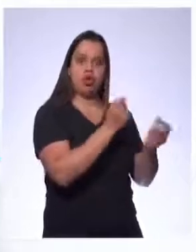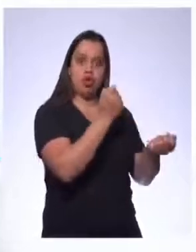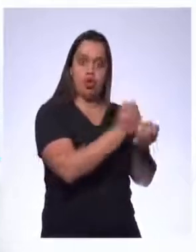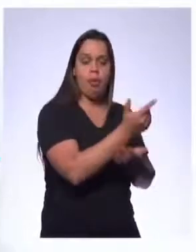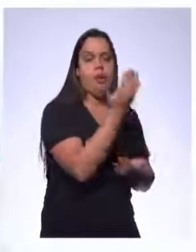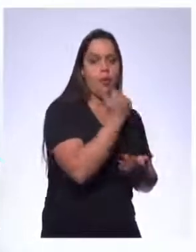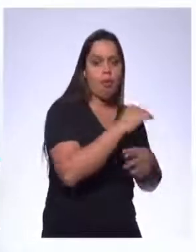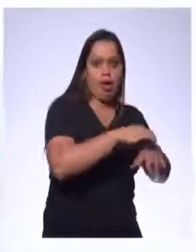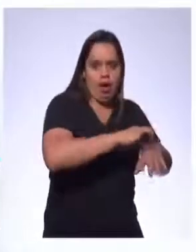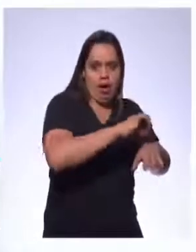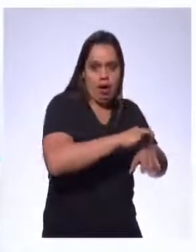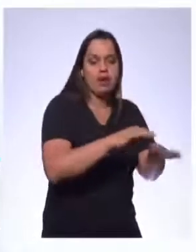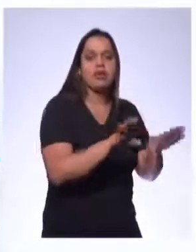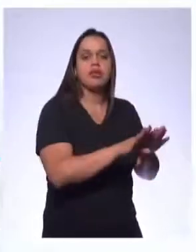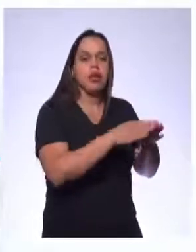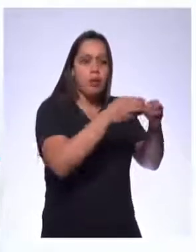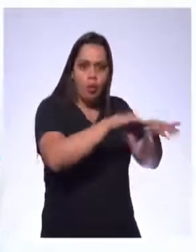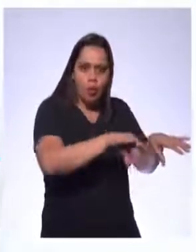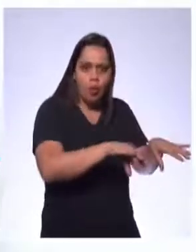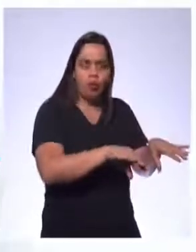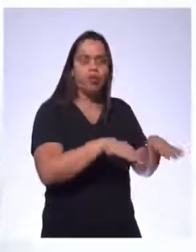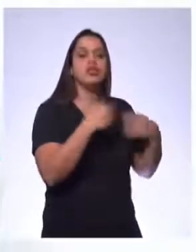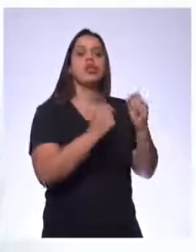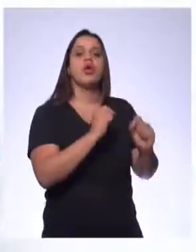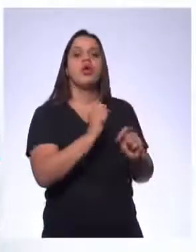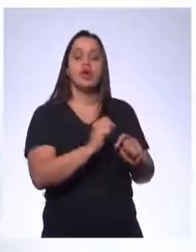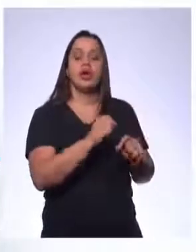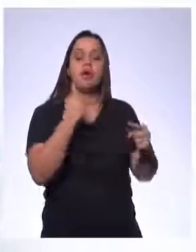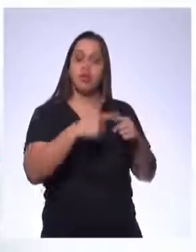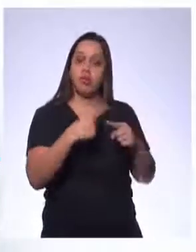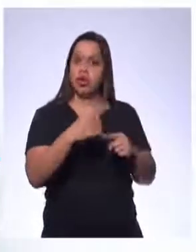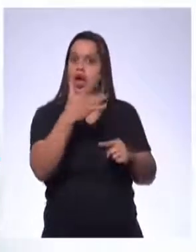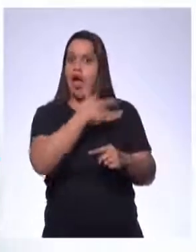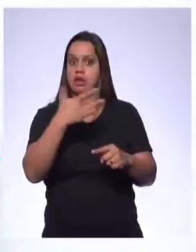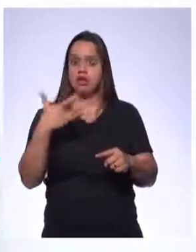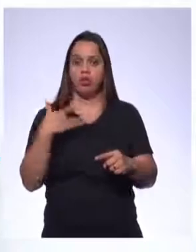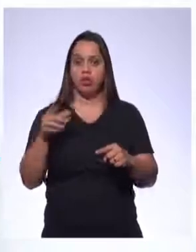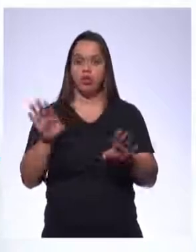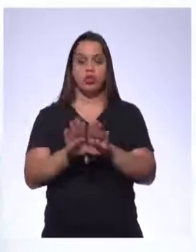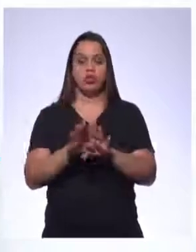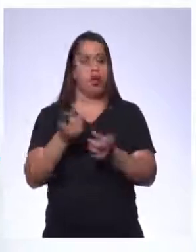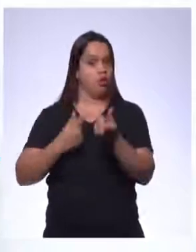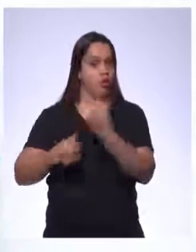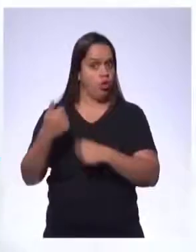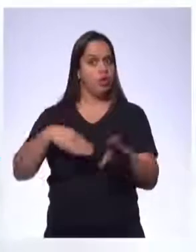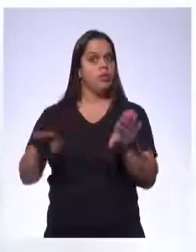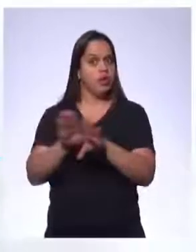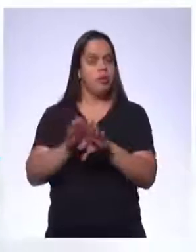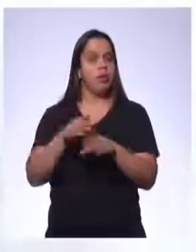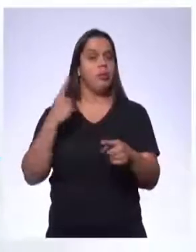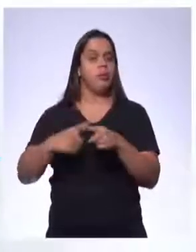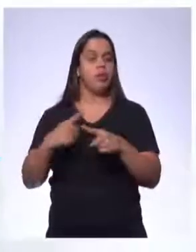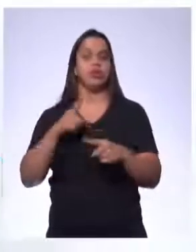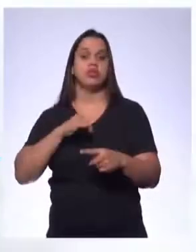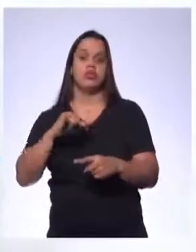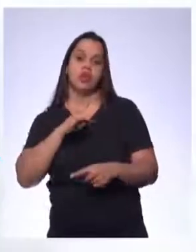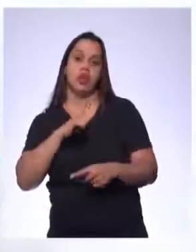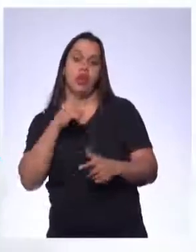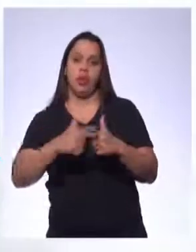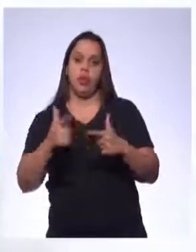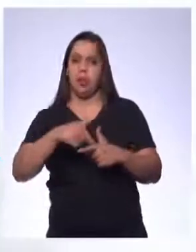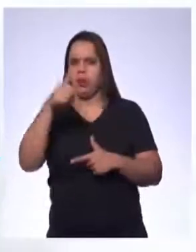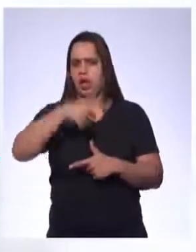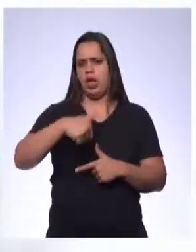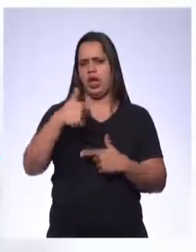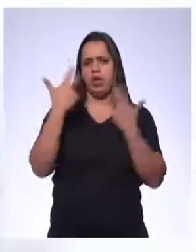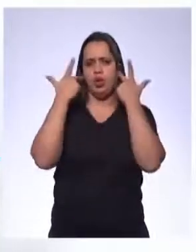ligada à minha saúde diretamente, mas também está ligada até à saúde econômica. Porque se eu tenho um problema, né, é muito comum aqui